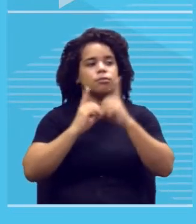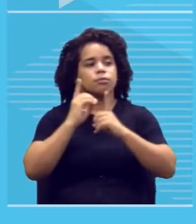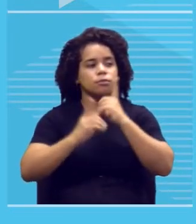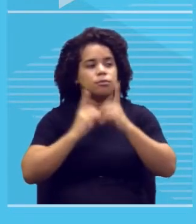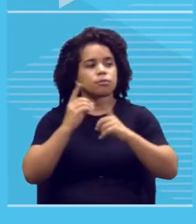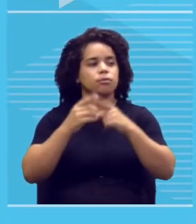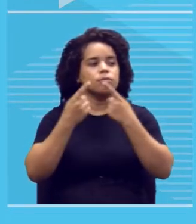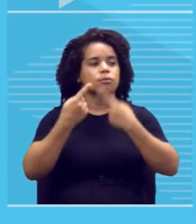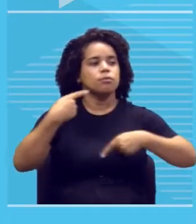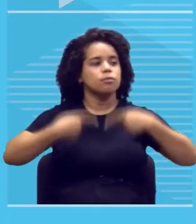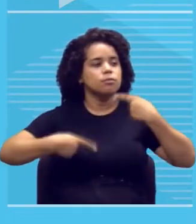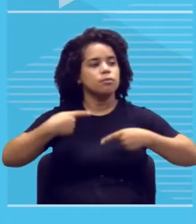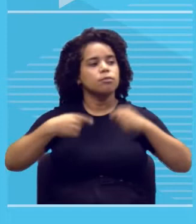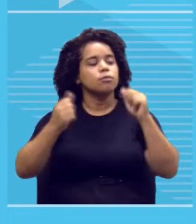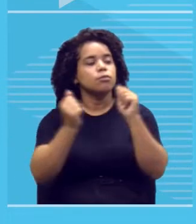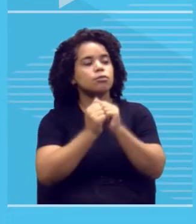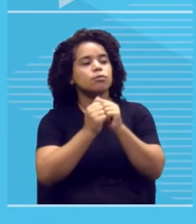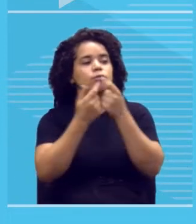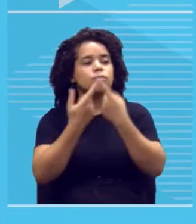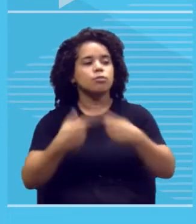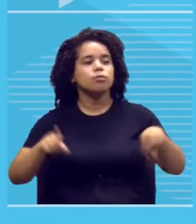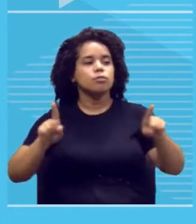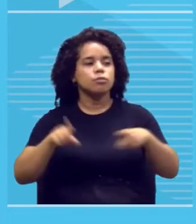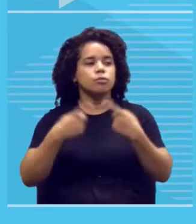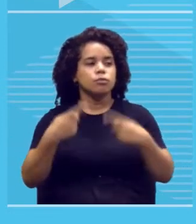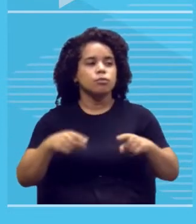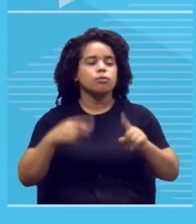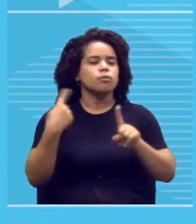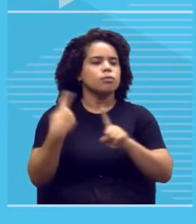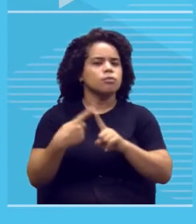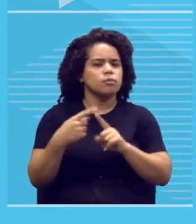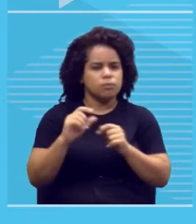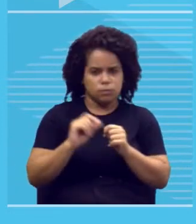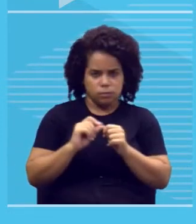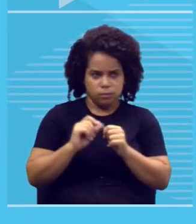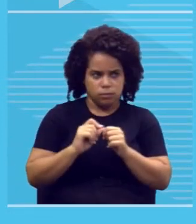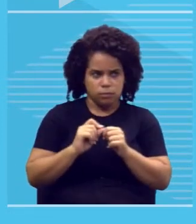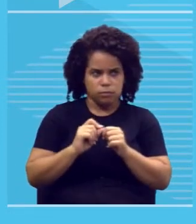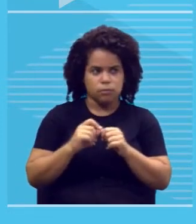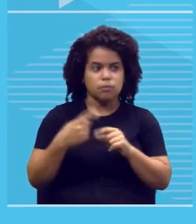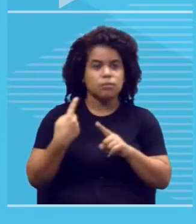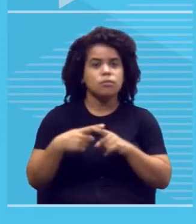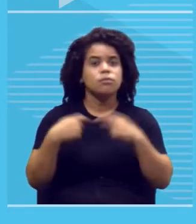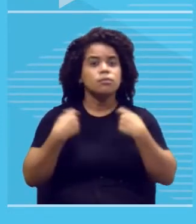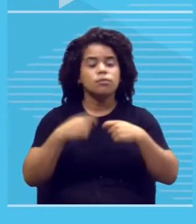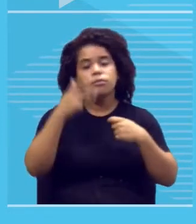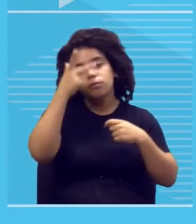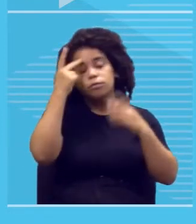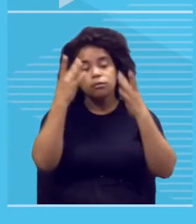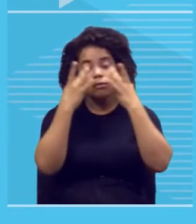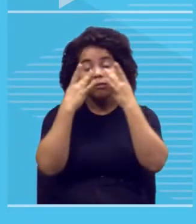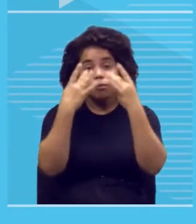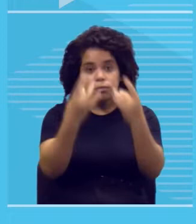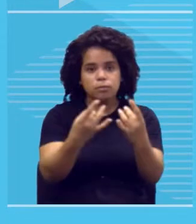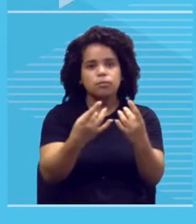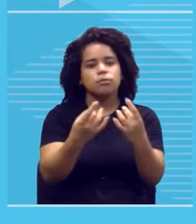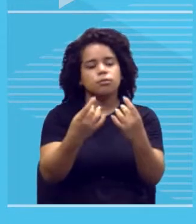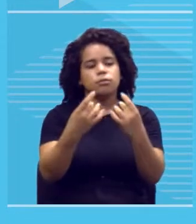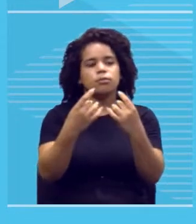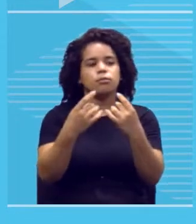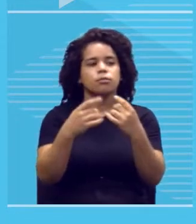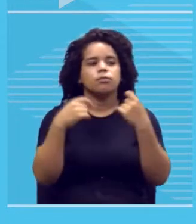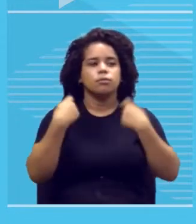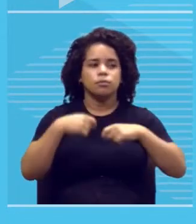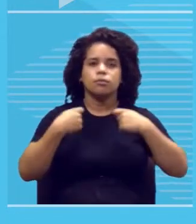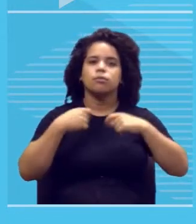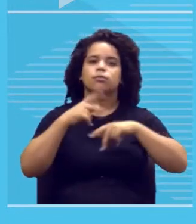entretenimento musical por que que ele fazia assim ele tinha que chamar atenção das pessoas ele tinha